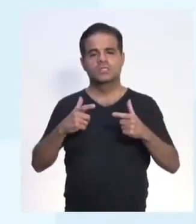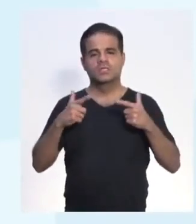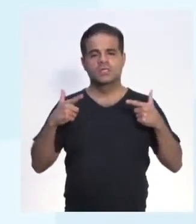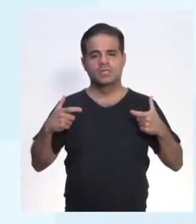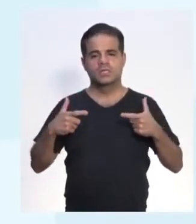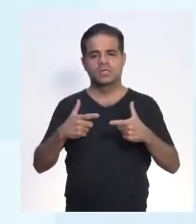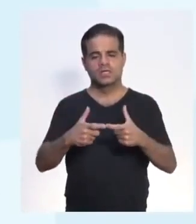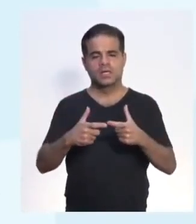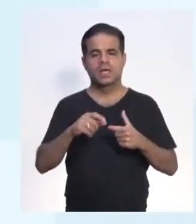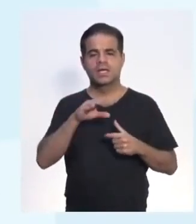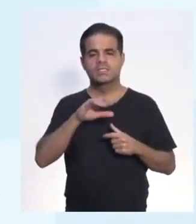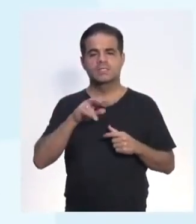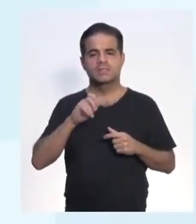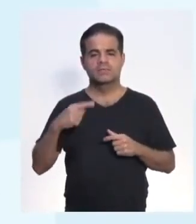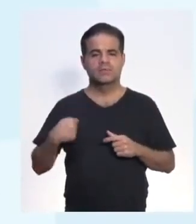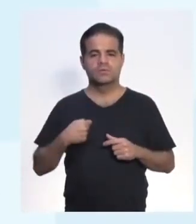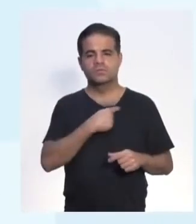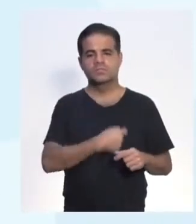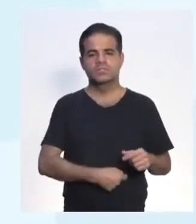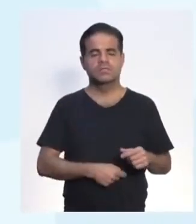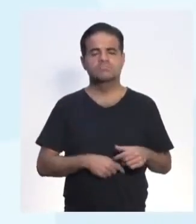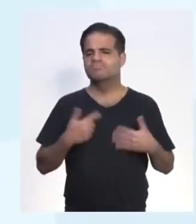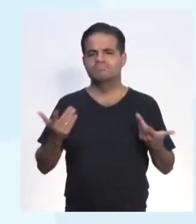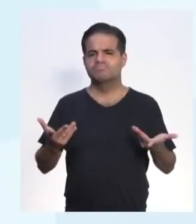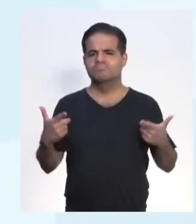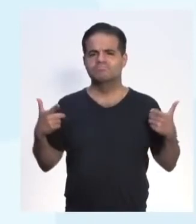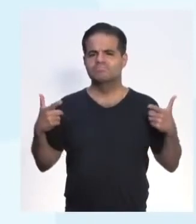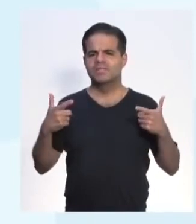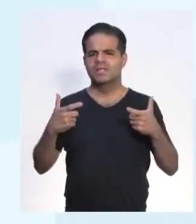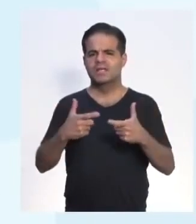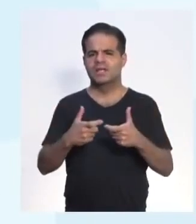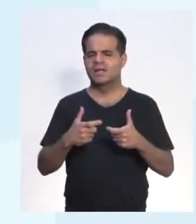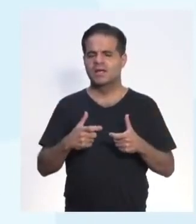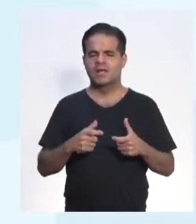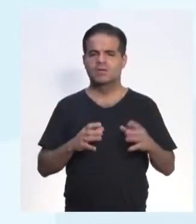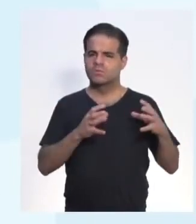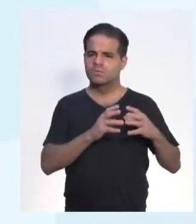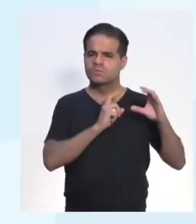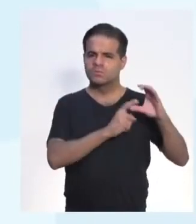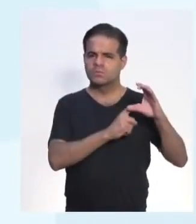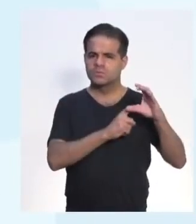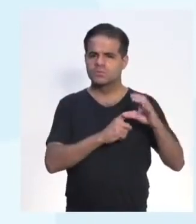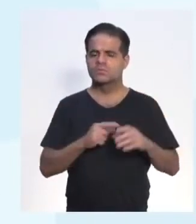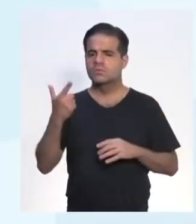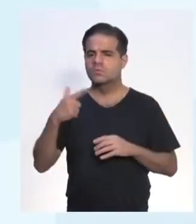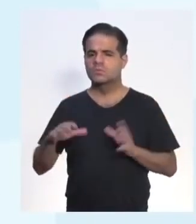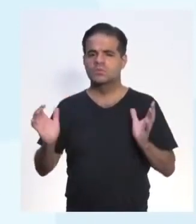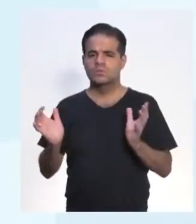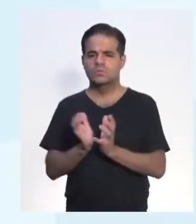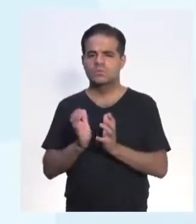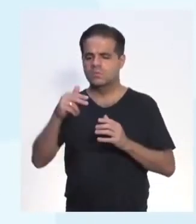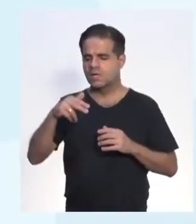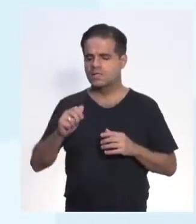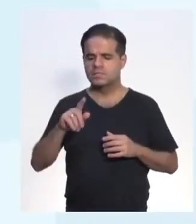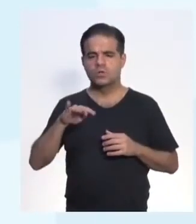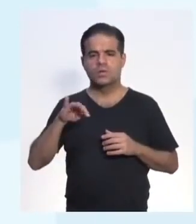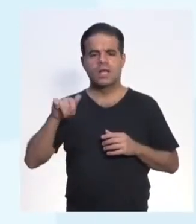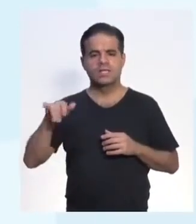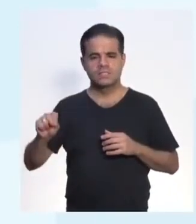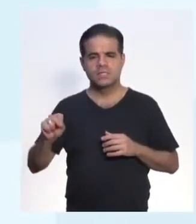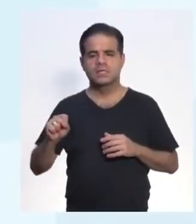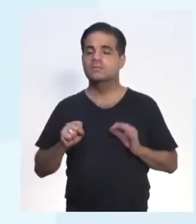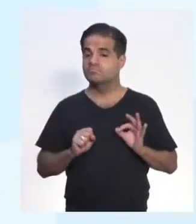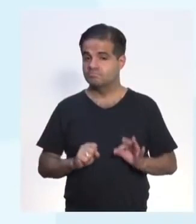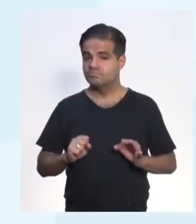Civil Chinesa. Que guerra que foi essa entre os comunistas e os nacionalistas? É simples.